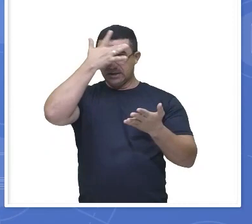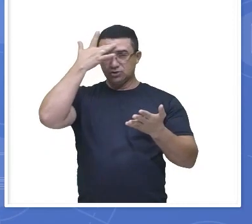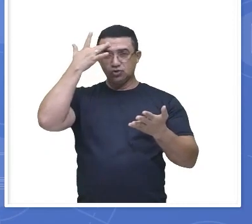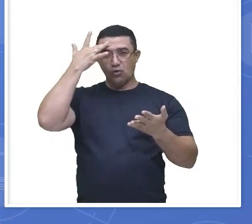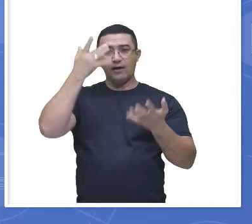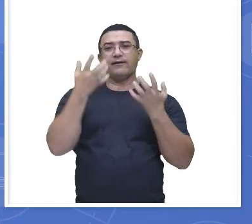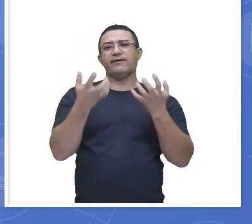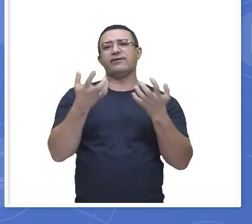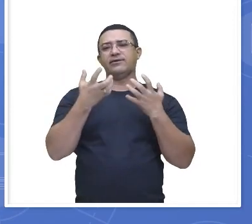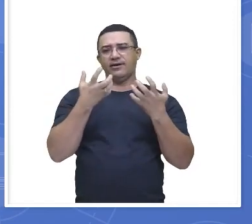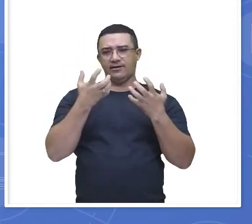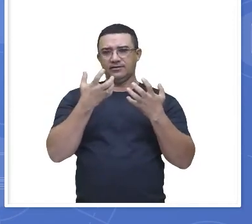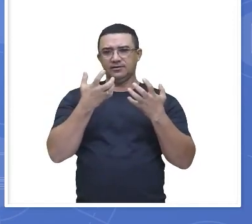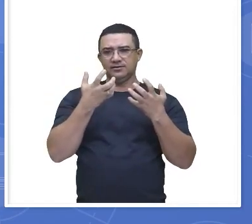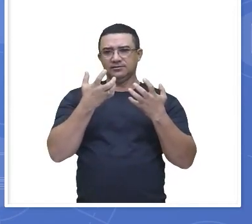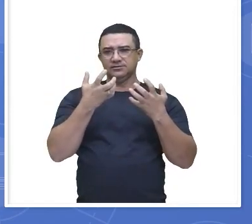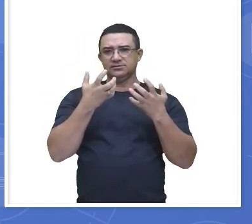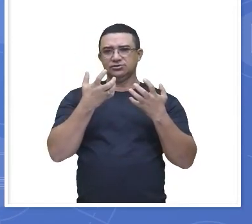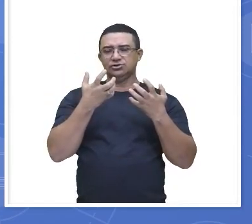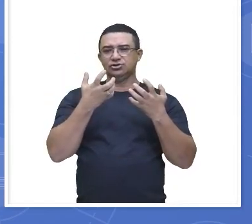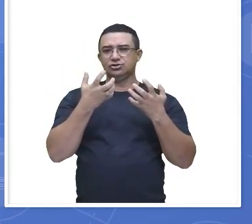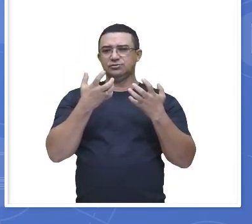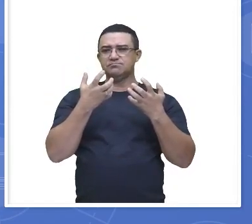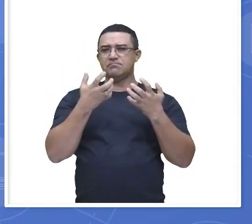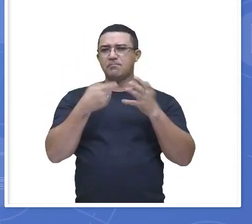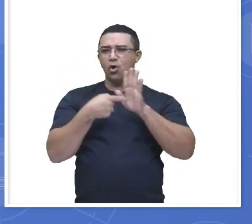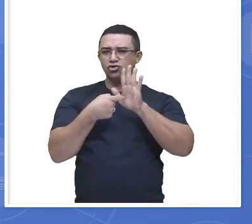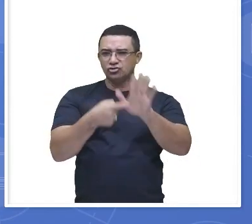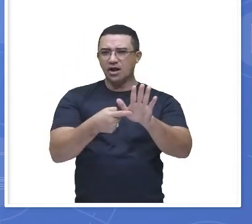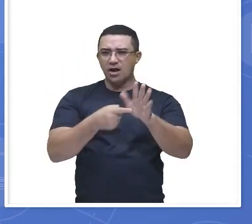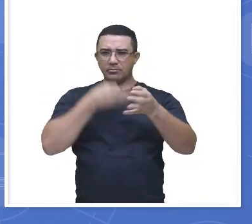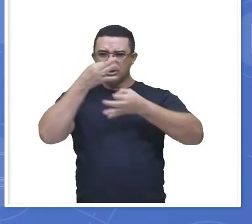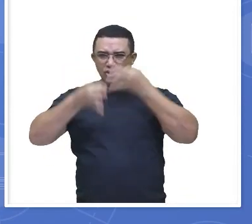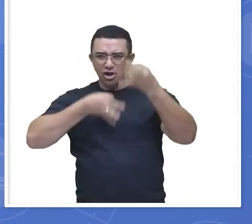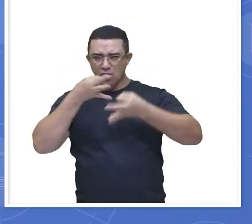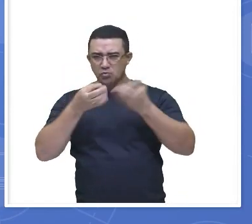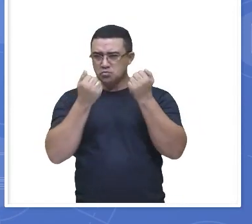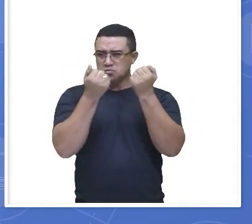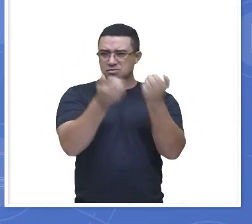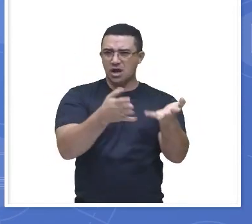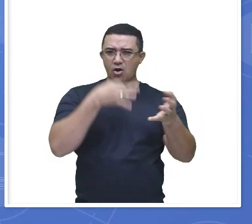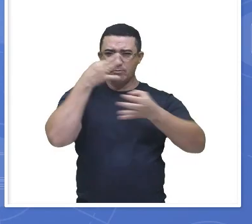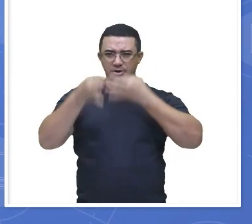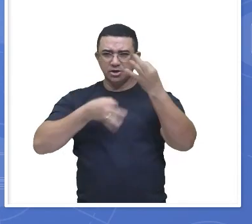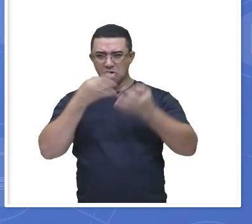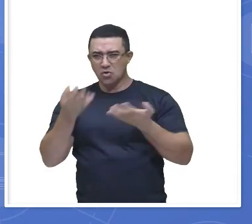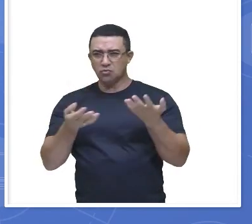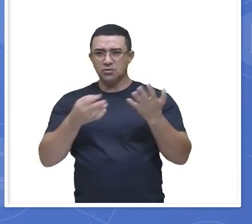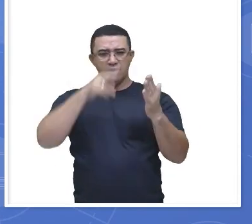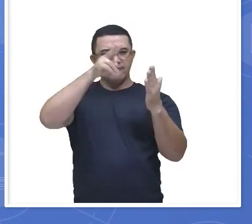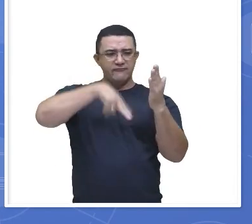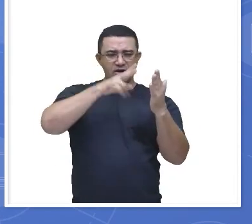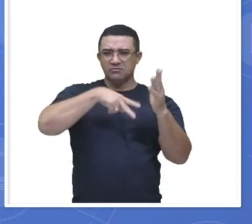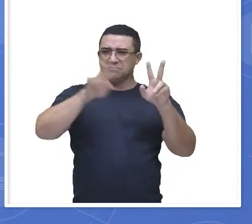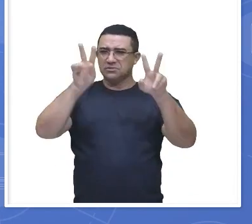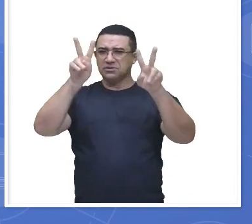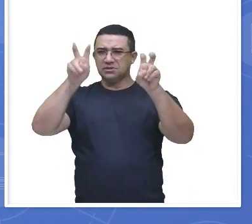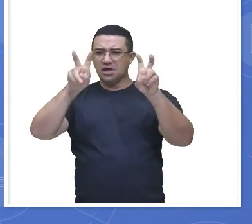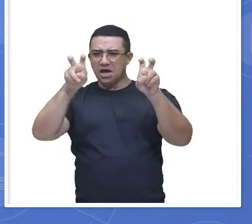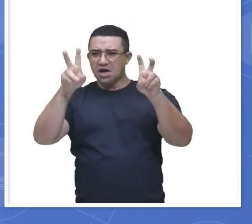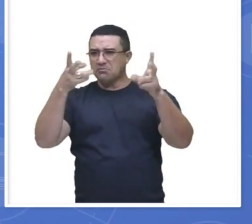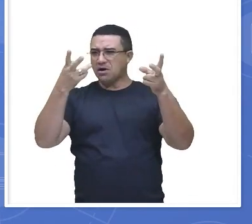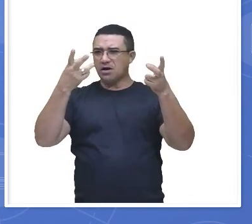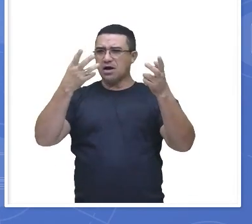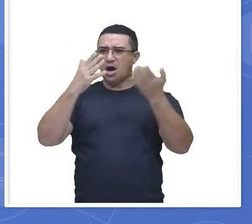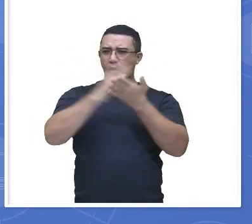necessidade social de quê? De expressar opinião, em geral a partir de um tema, a partir de uma